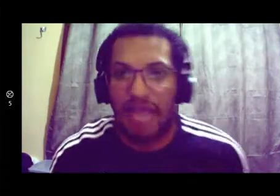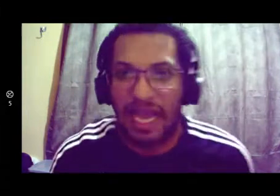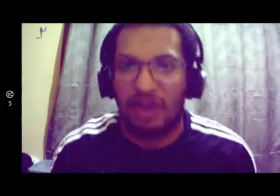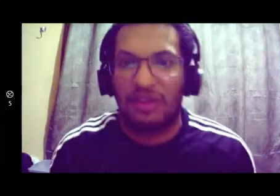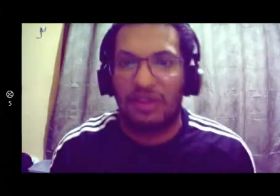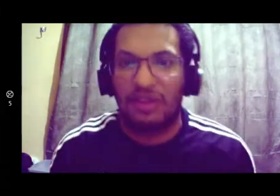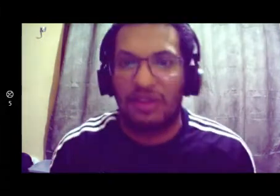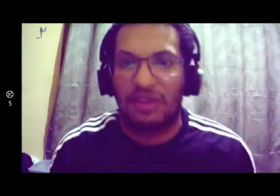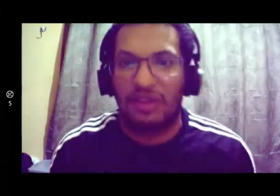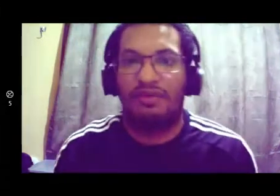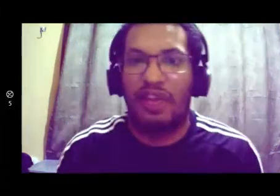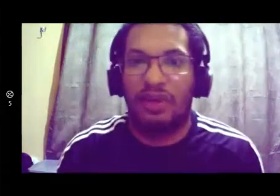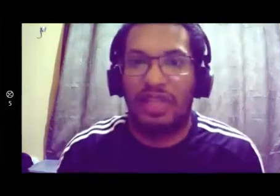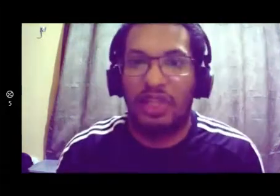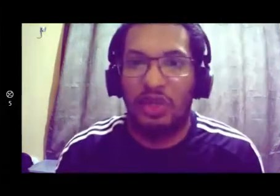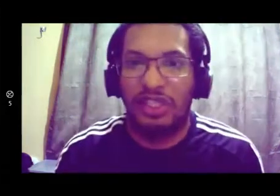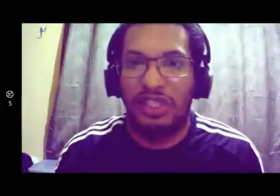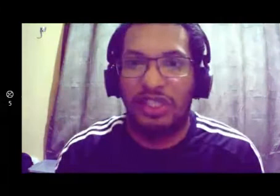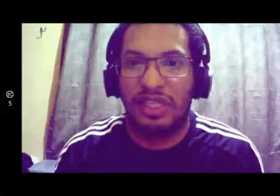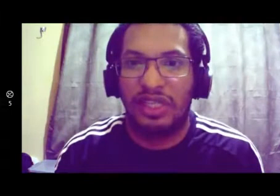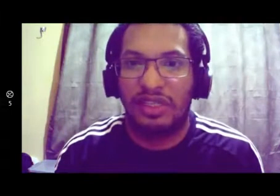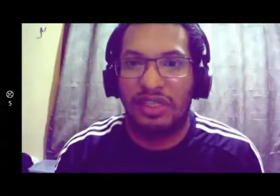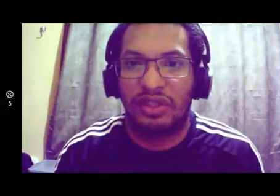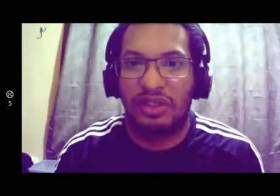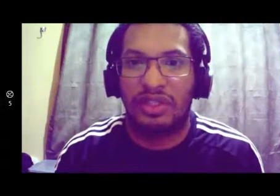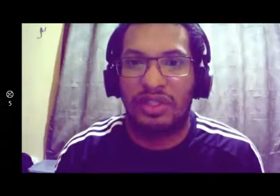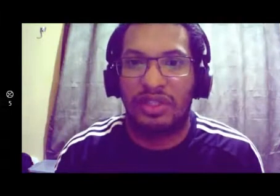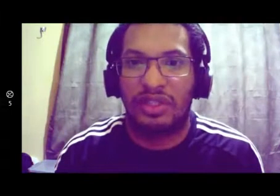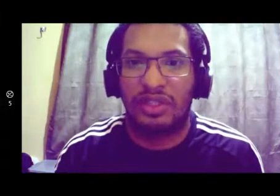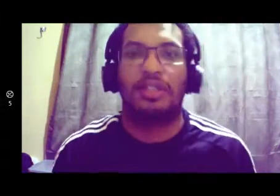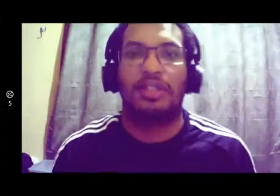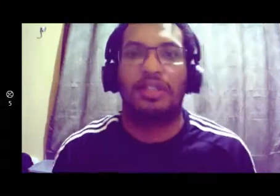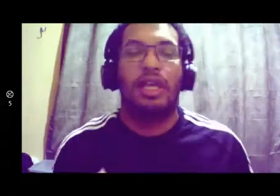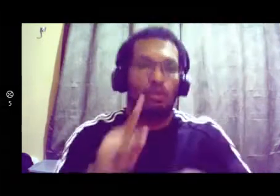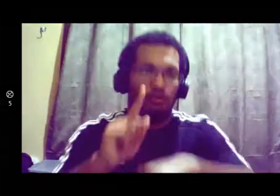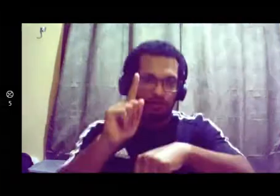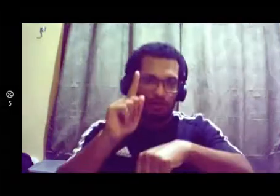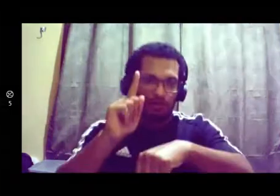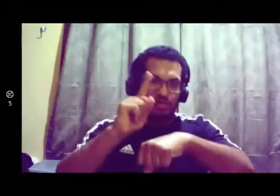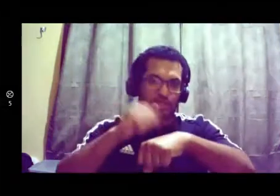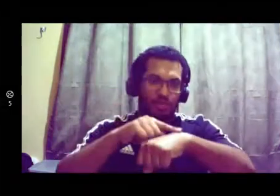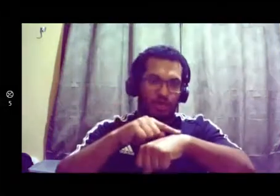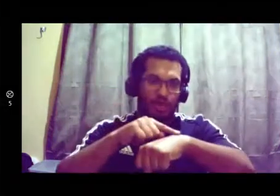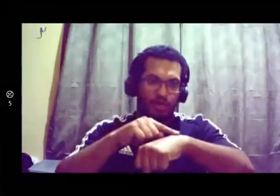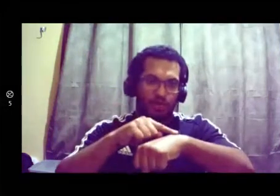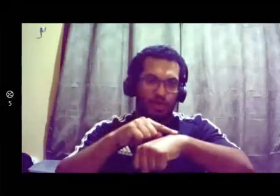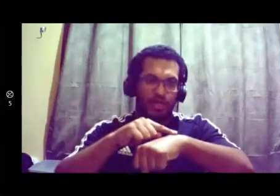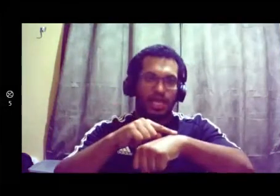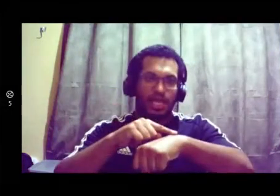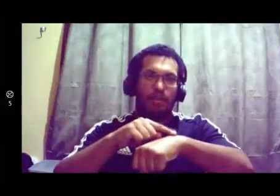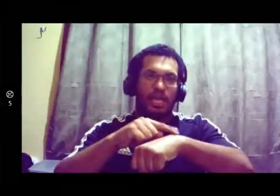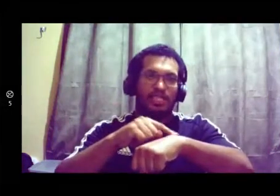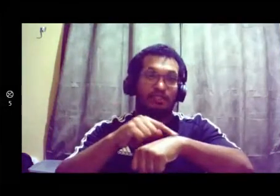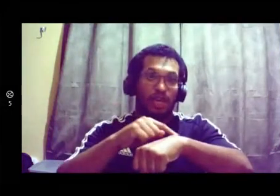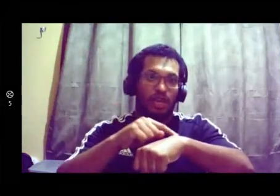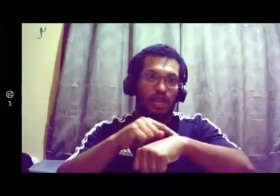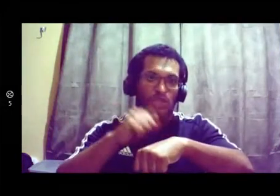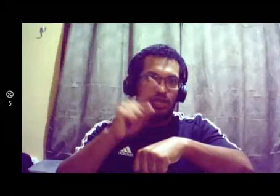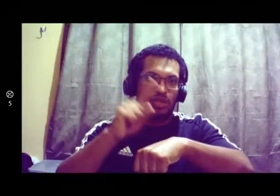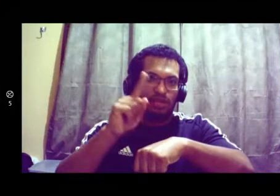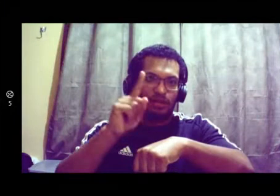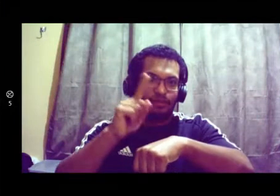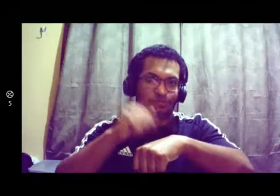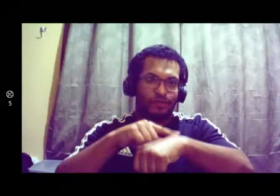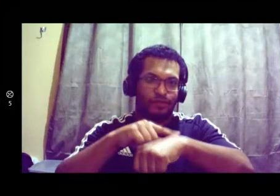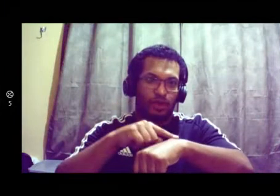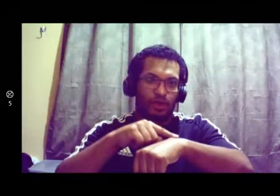Horas. Aí, ó, vocês estão vendo que tem dois desenhozinhos aqui de horas. Então, você pode fazer assim, hora, porque aí você está falando do relógio,